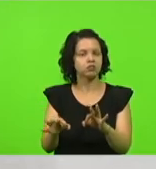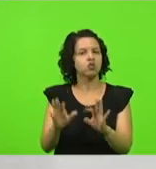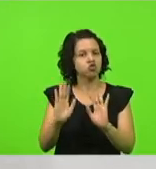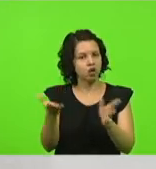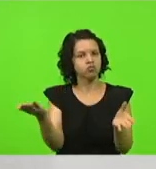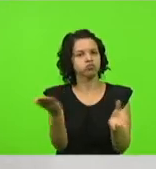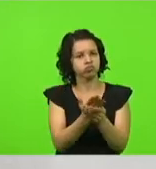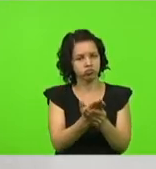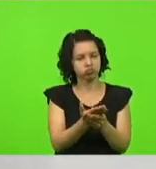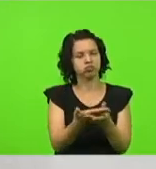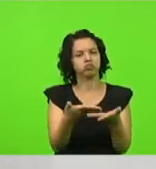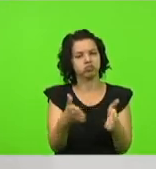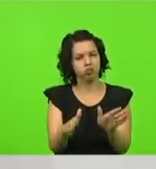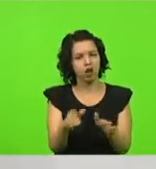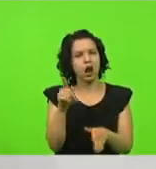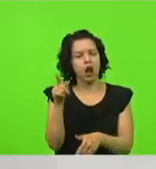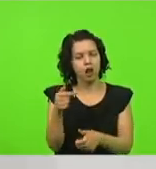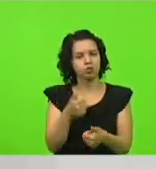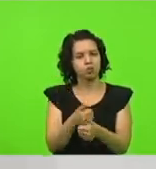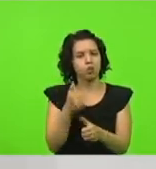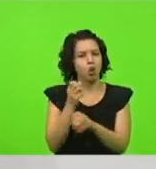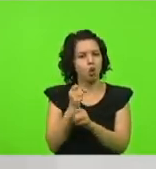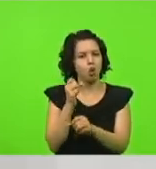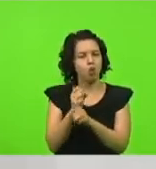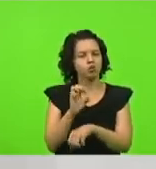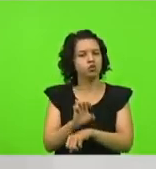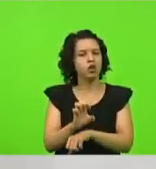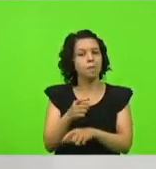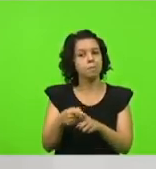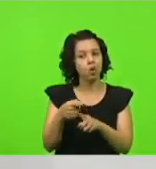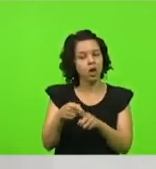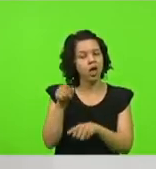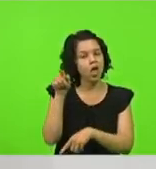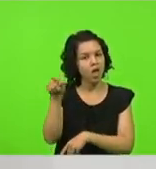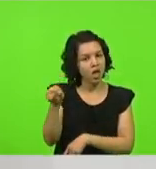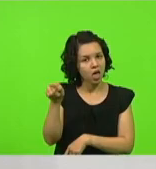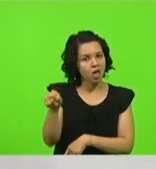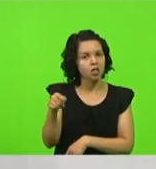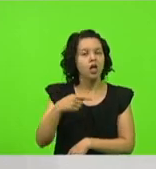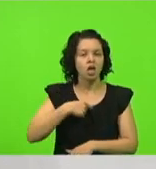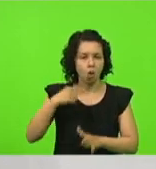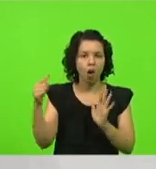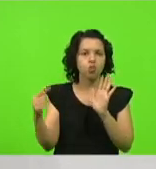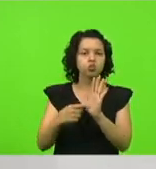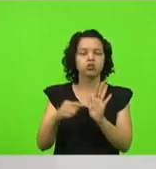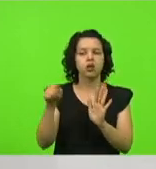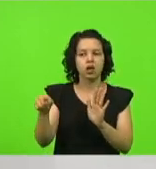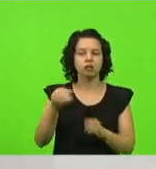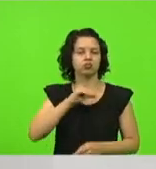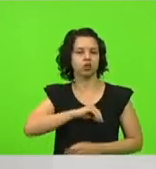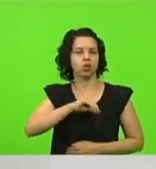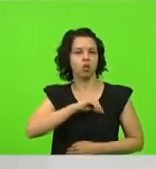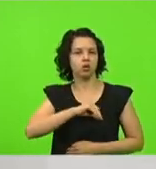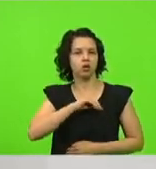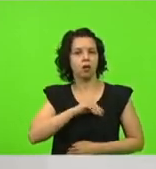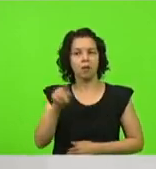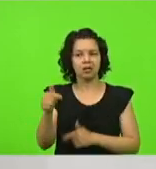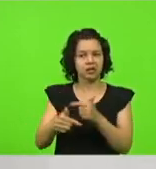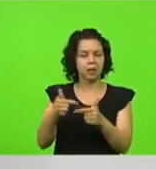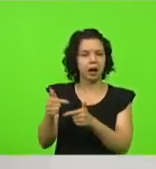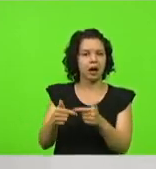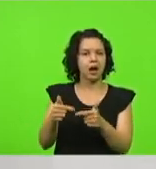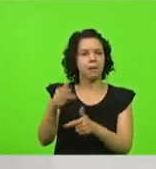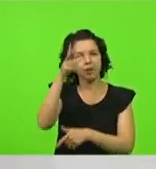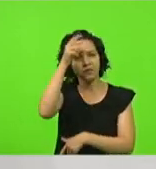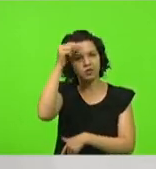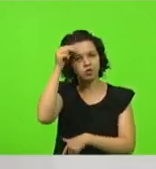instaurado no Tribunal de Contas do Estado, porque eu estou acusando de receber sem trabalhar na Prefeitura